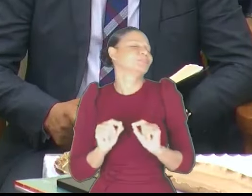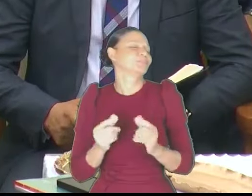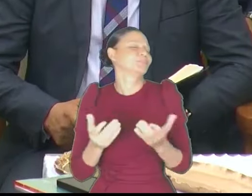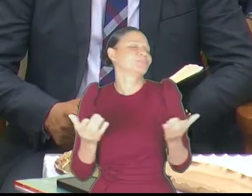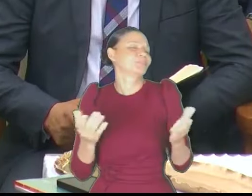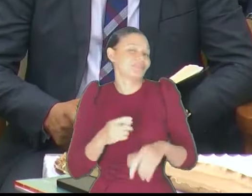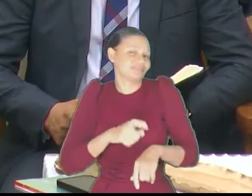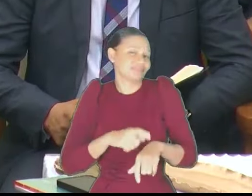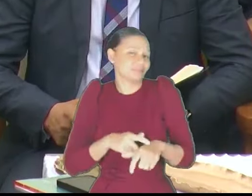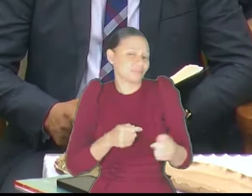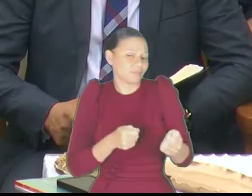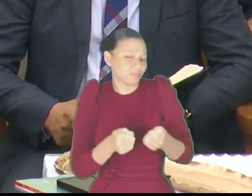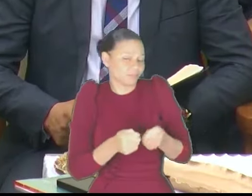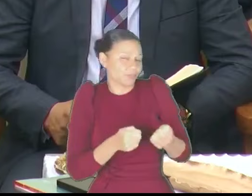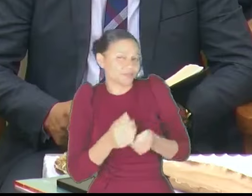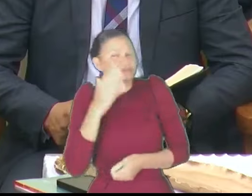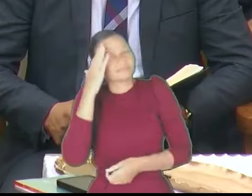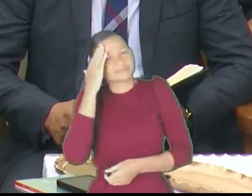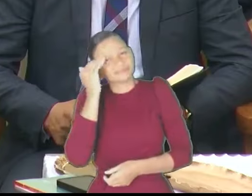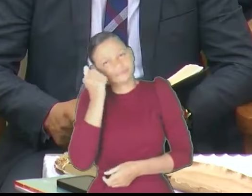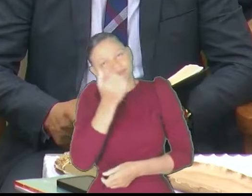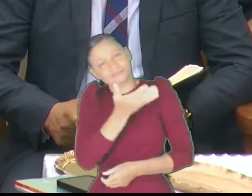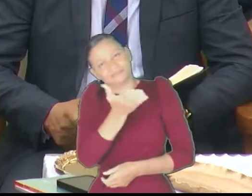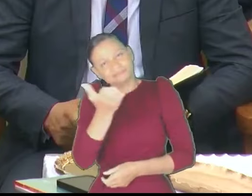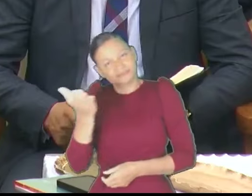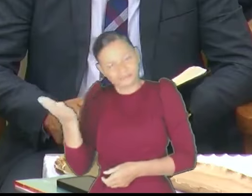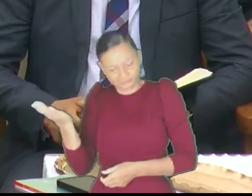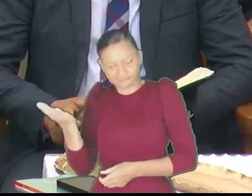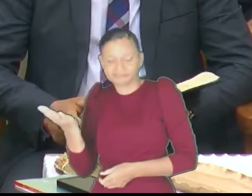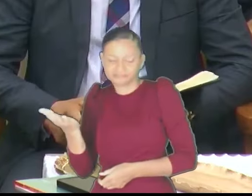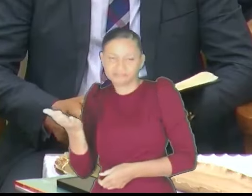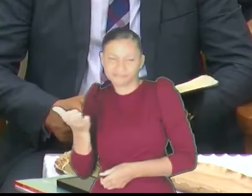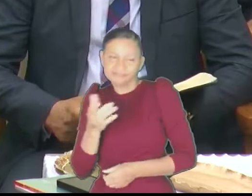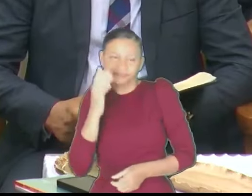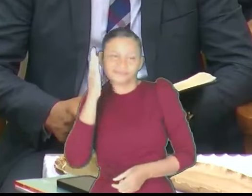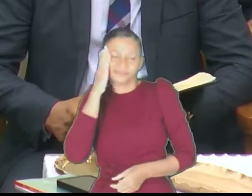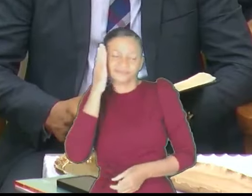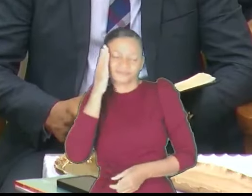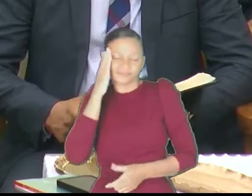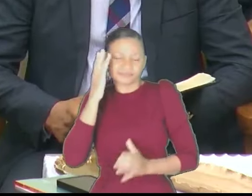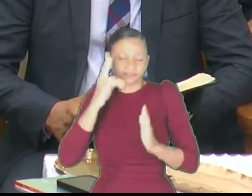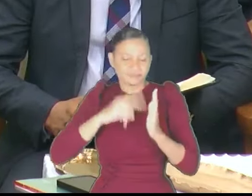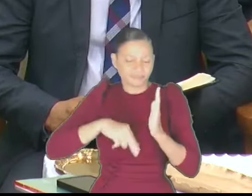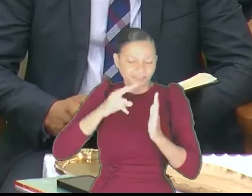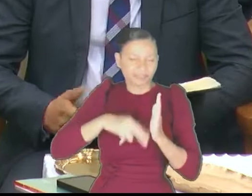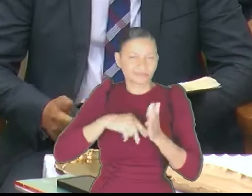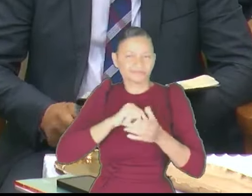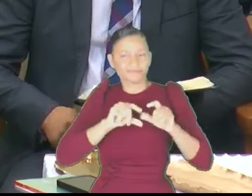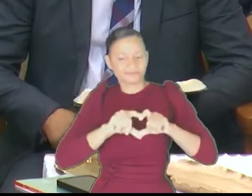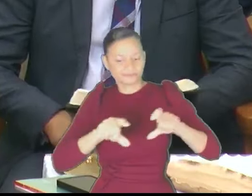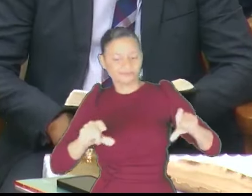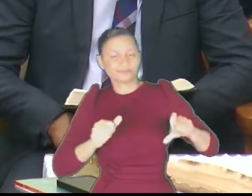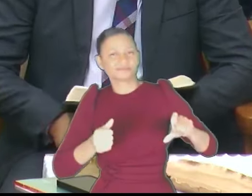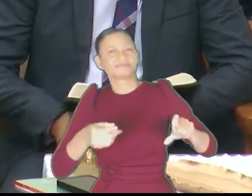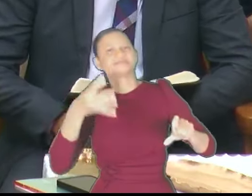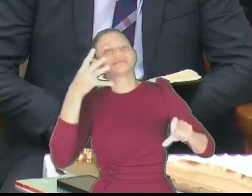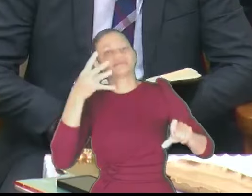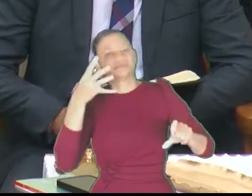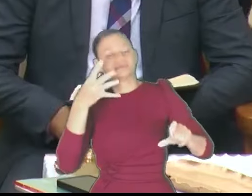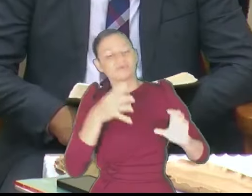de tempo e sabendo que a igreja é educada na palavra, vocês, lendo o verso 14, já sabem